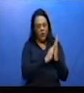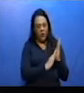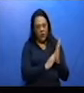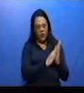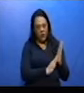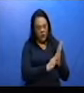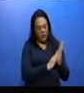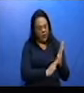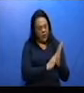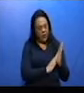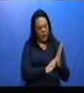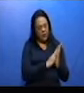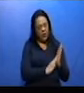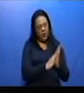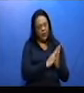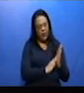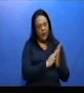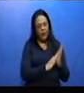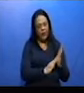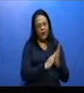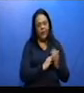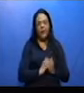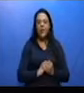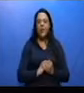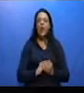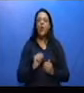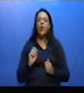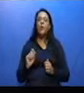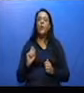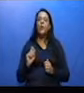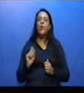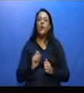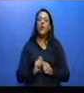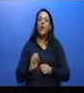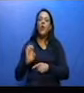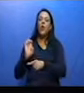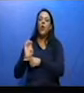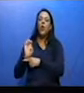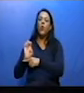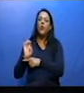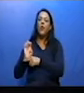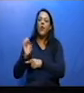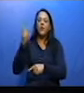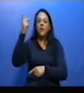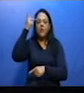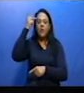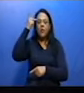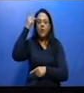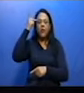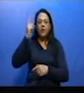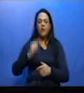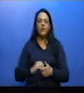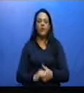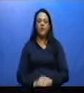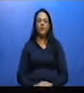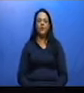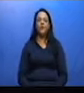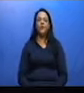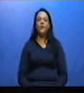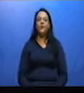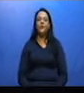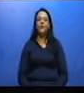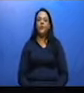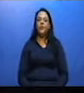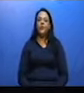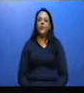substituindo quem? Pinteu. Pinte o estado de São Paulo. Para não ficar repetindo,